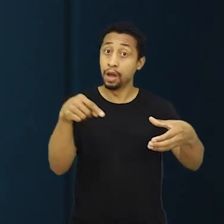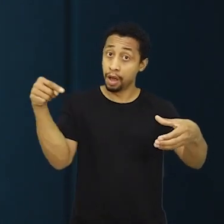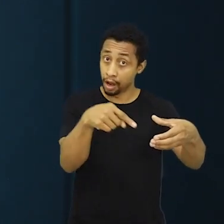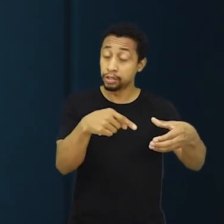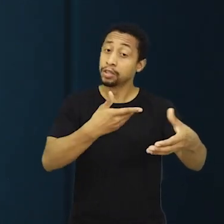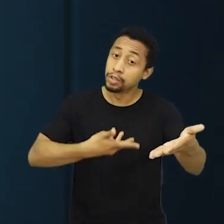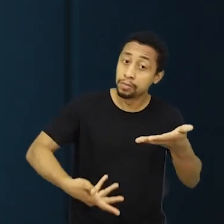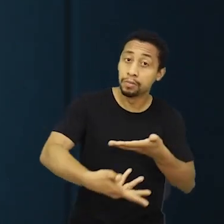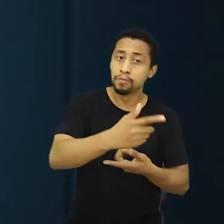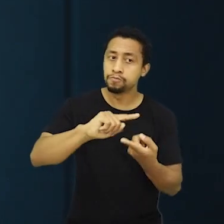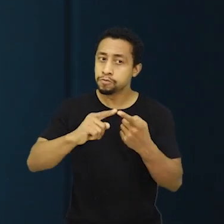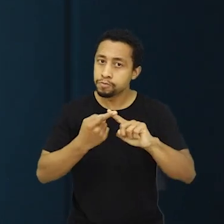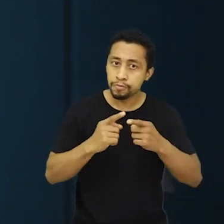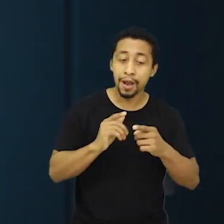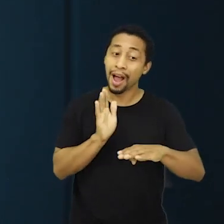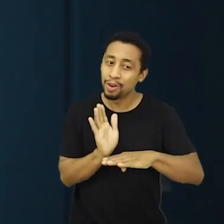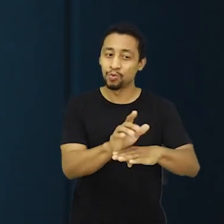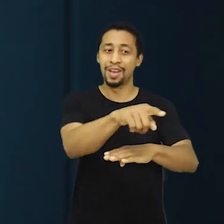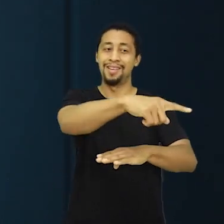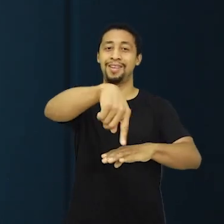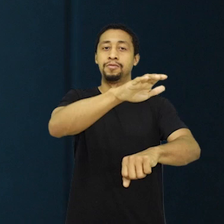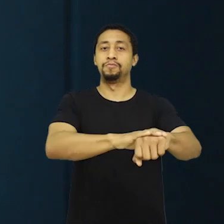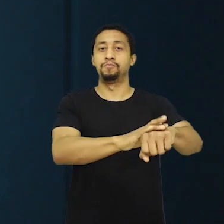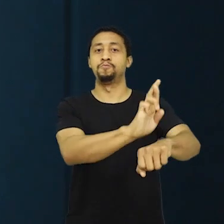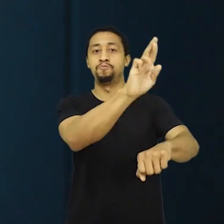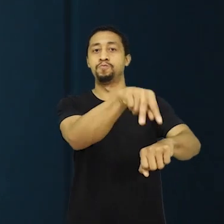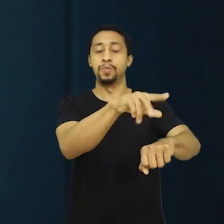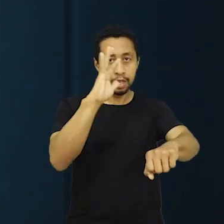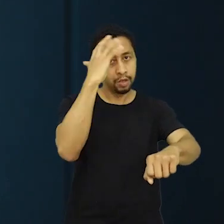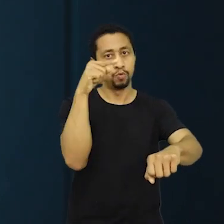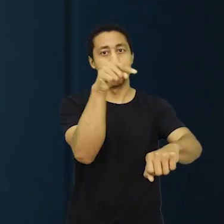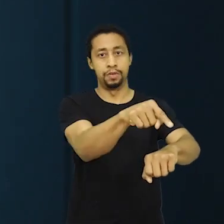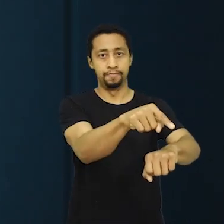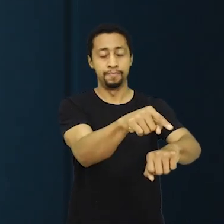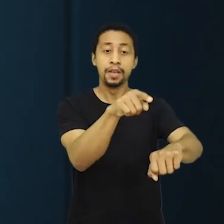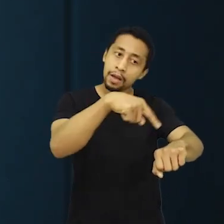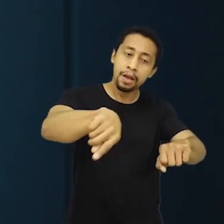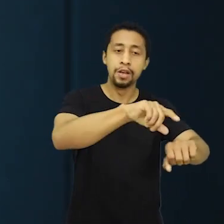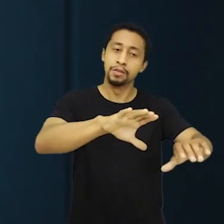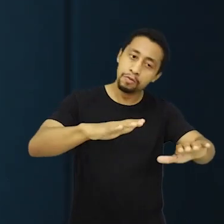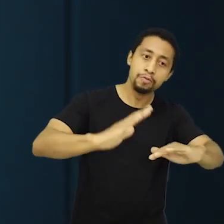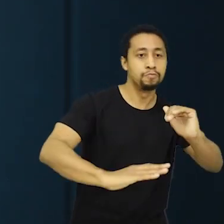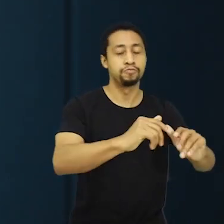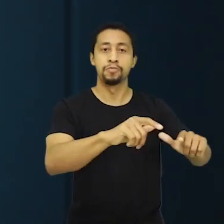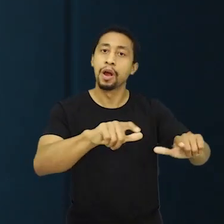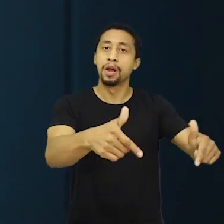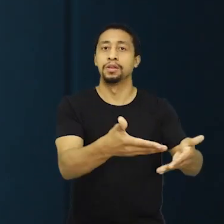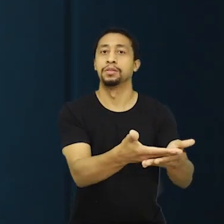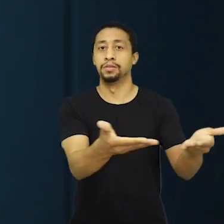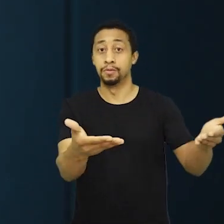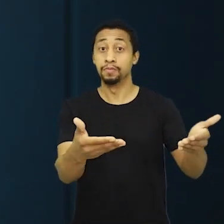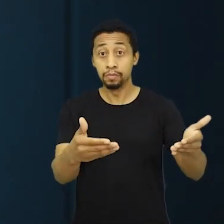emergir as suas respostas, fazer emergir as suas demandas e fazer emergir as formas de